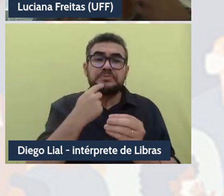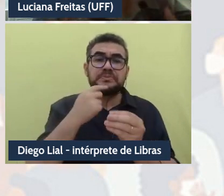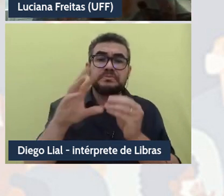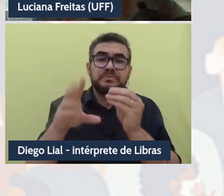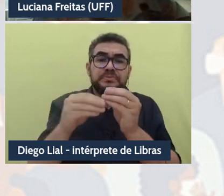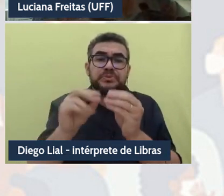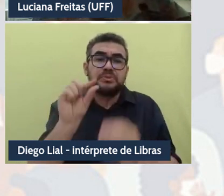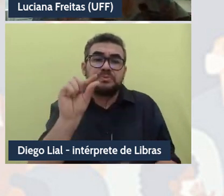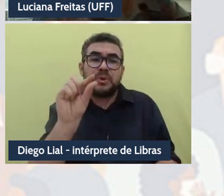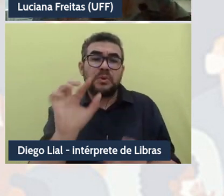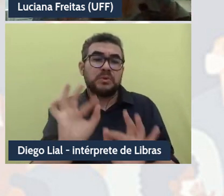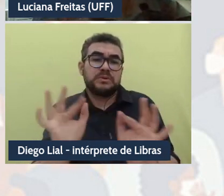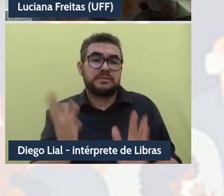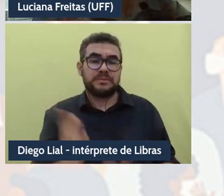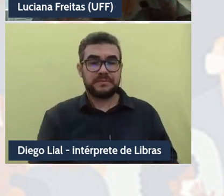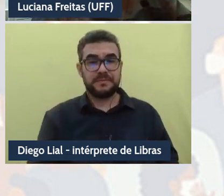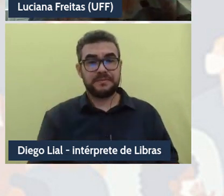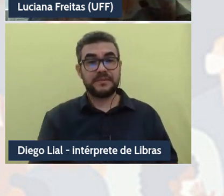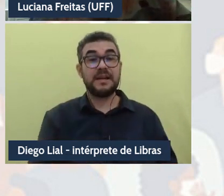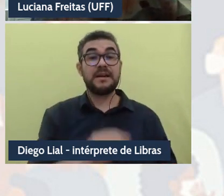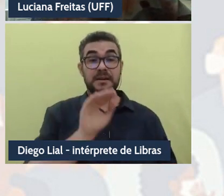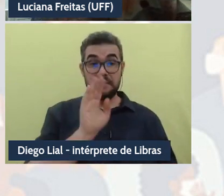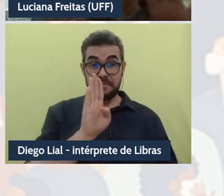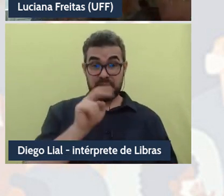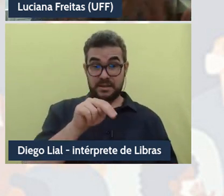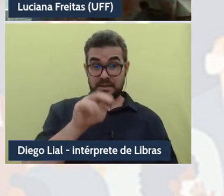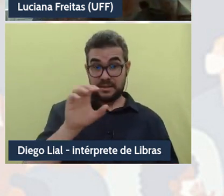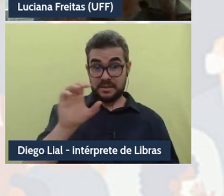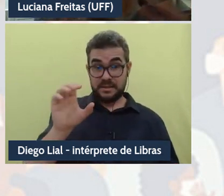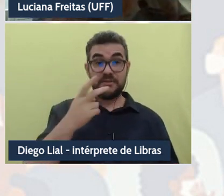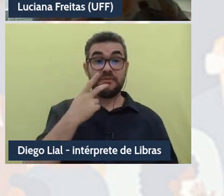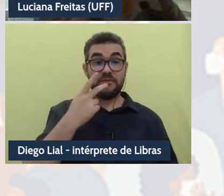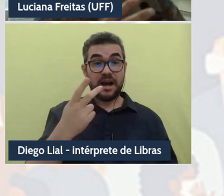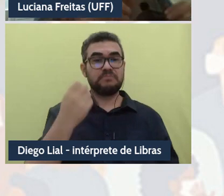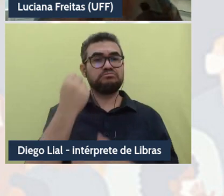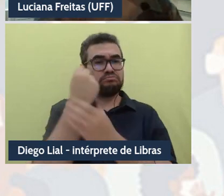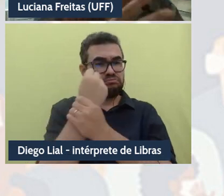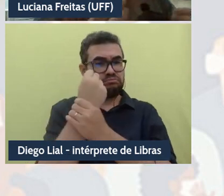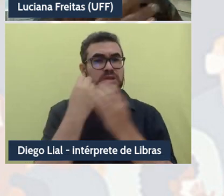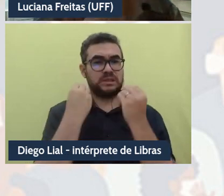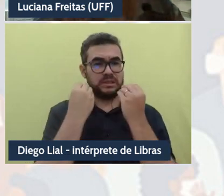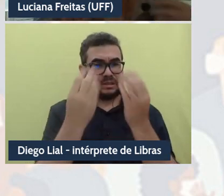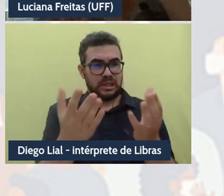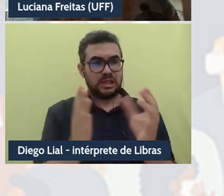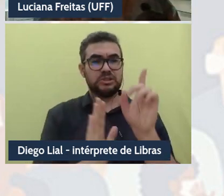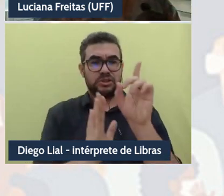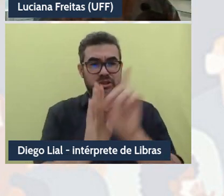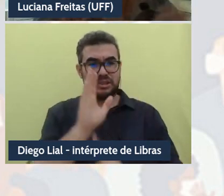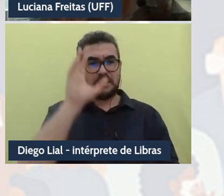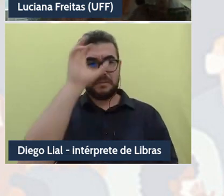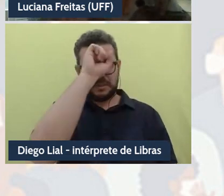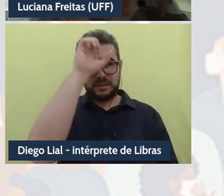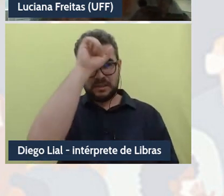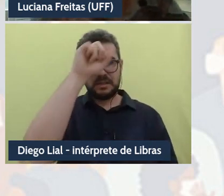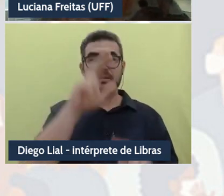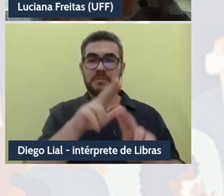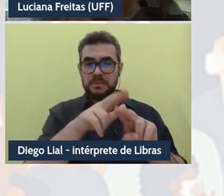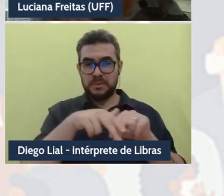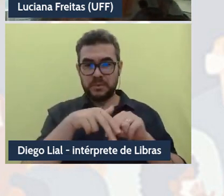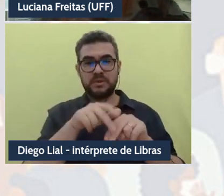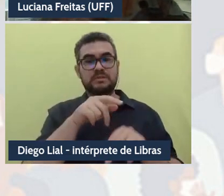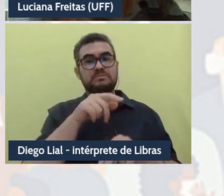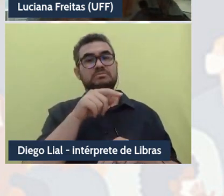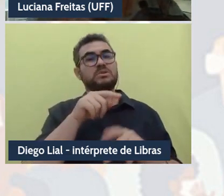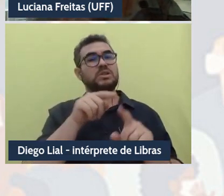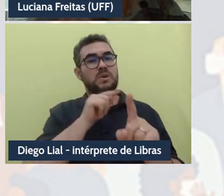A BNCC diz que garante os direitos de aprendizagem, isso está dito lá, por isso ela seria criada com esse objetivo, mas